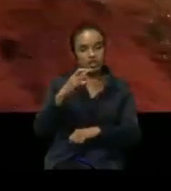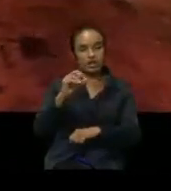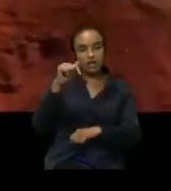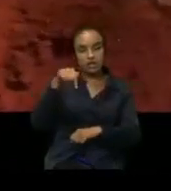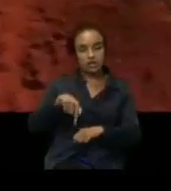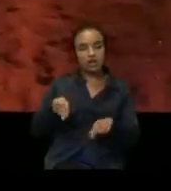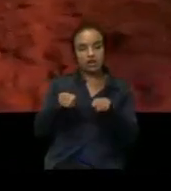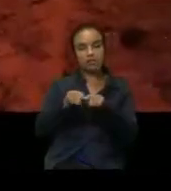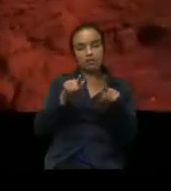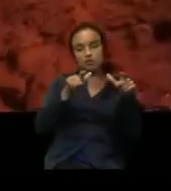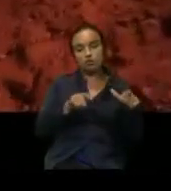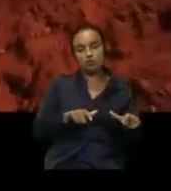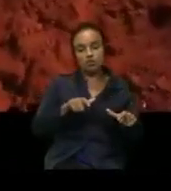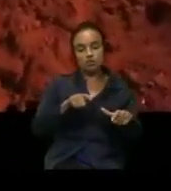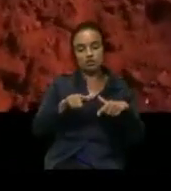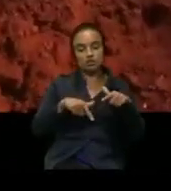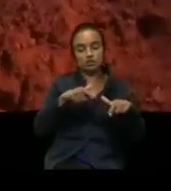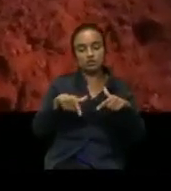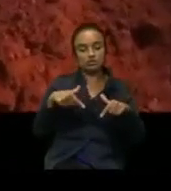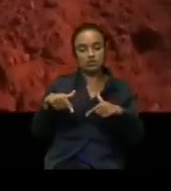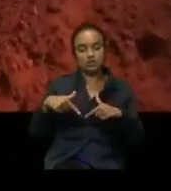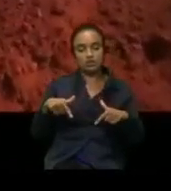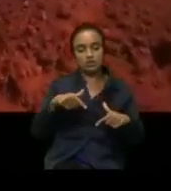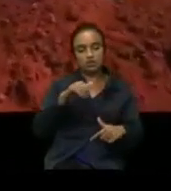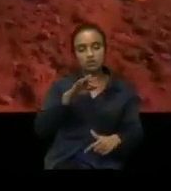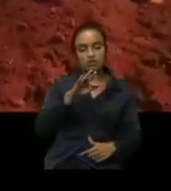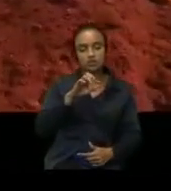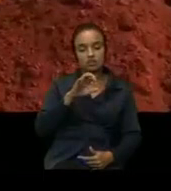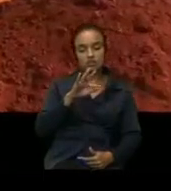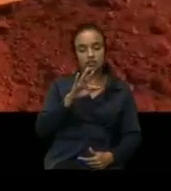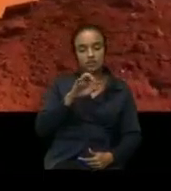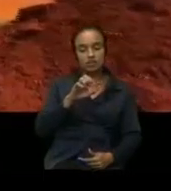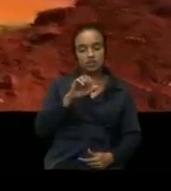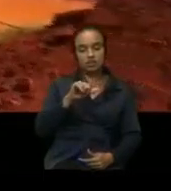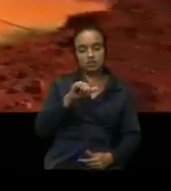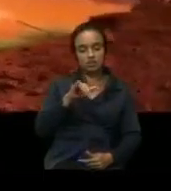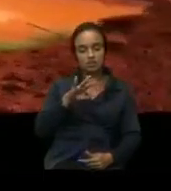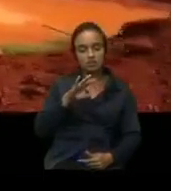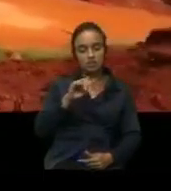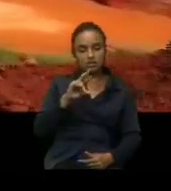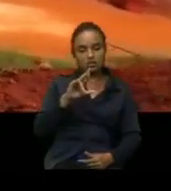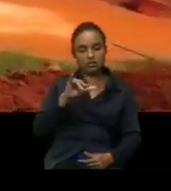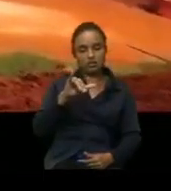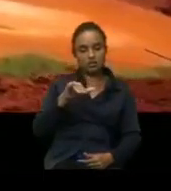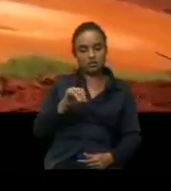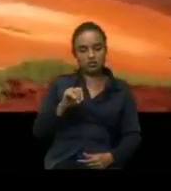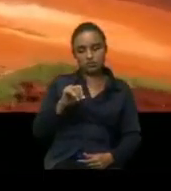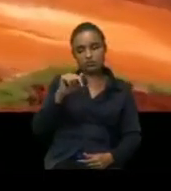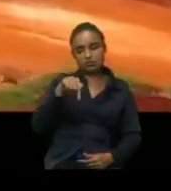Local da obra, refeitório, as vigas de aço armada já.